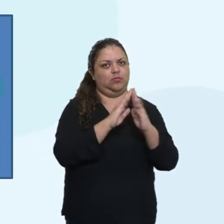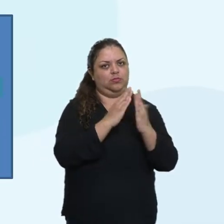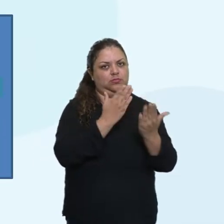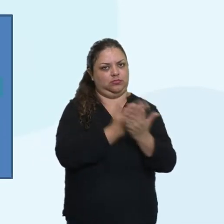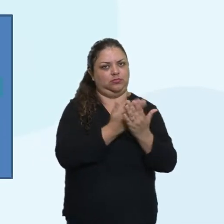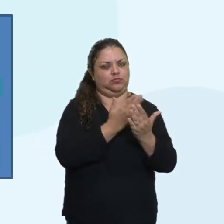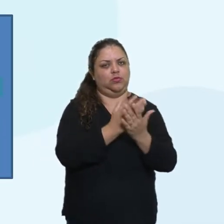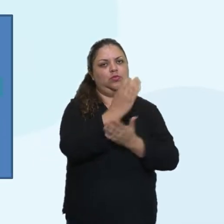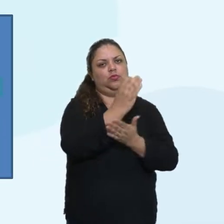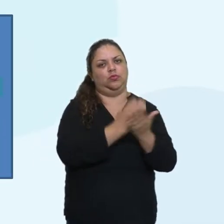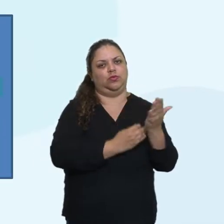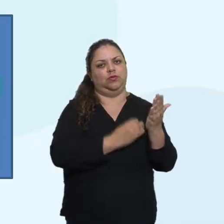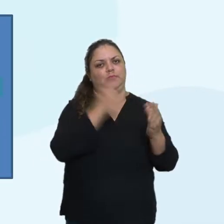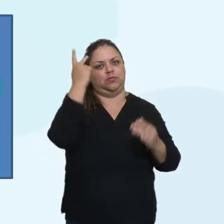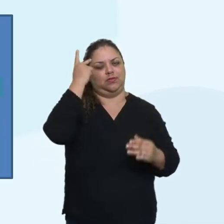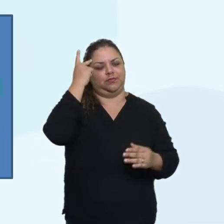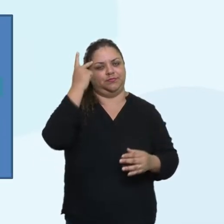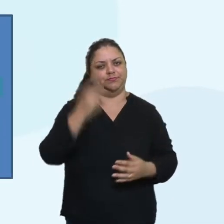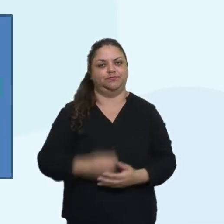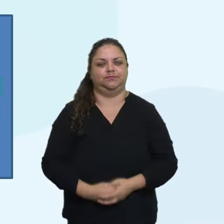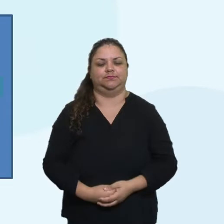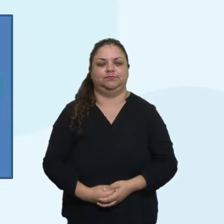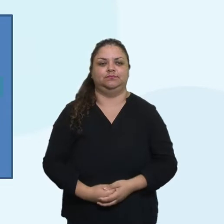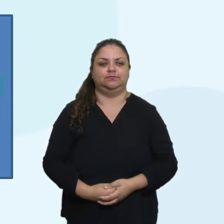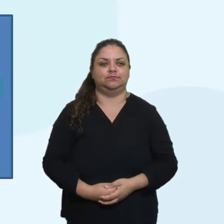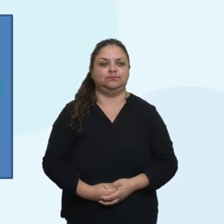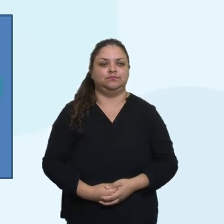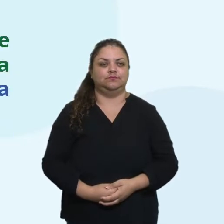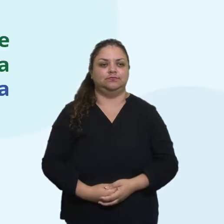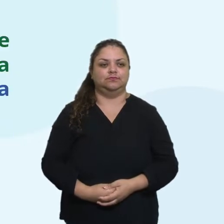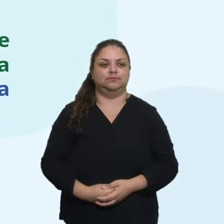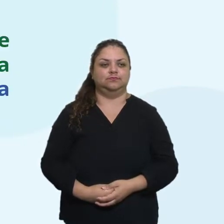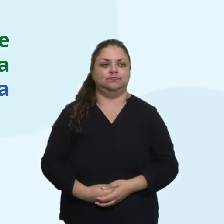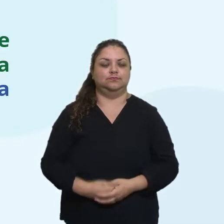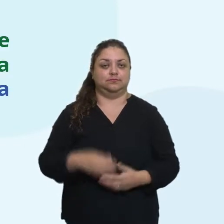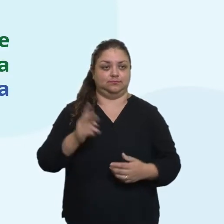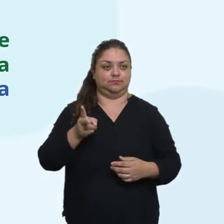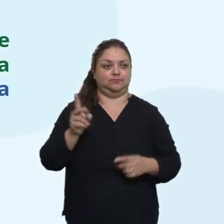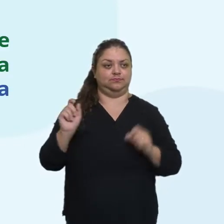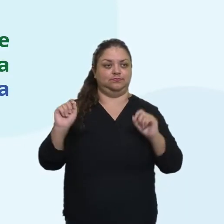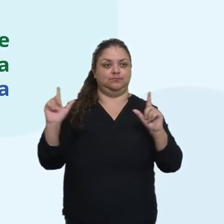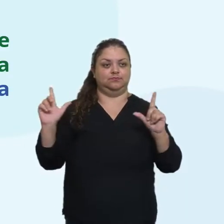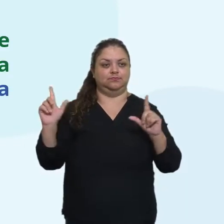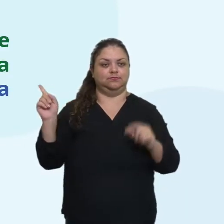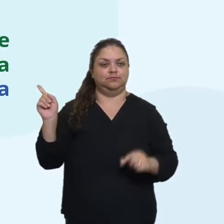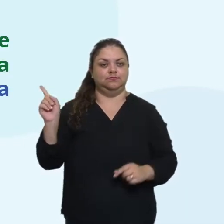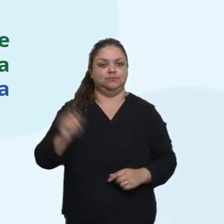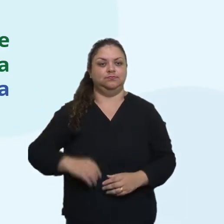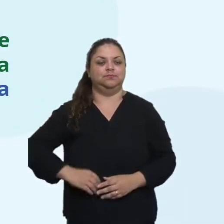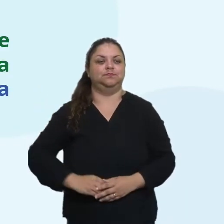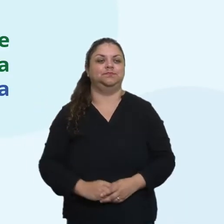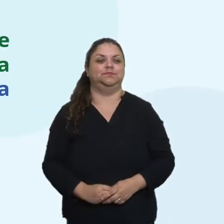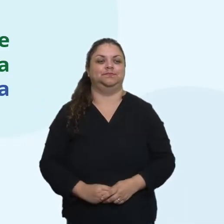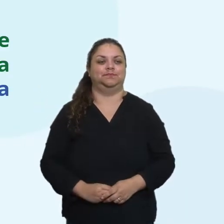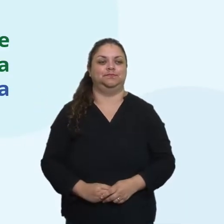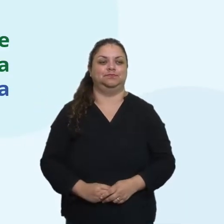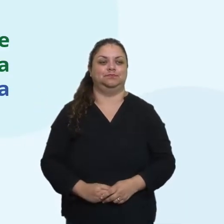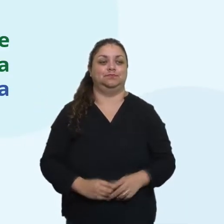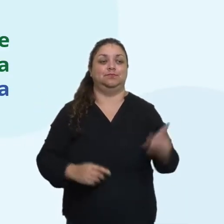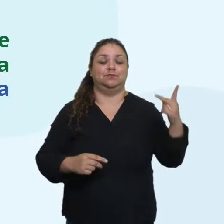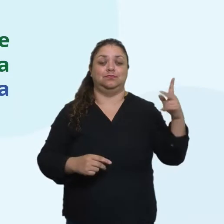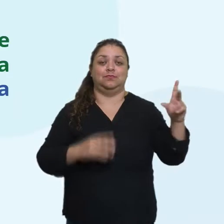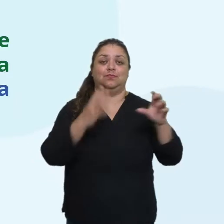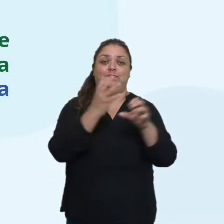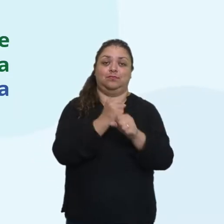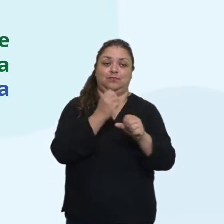do currículo em Ação currículo Paulista continuando Então as notas e frequência do